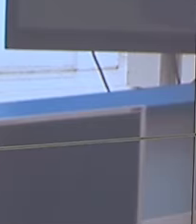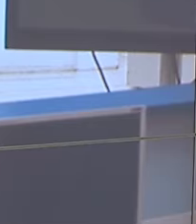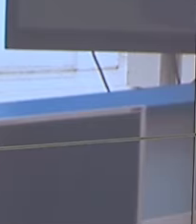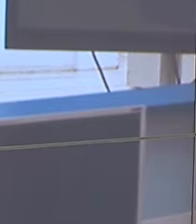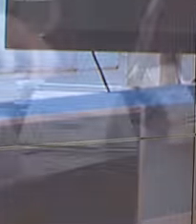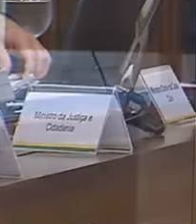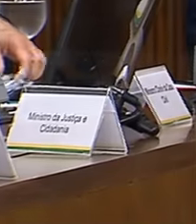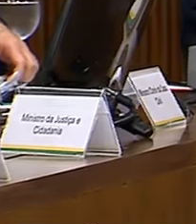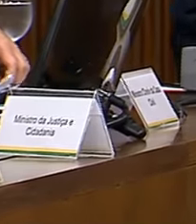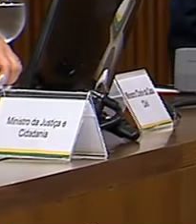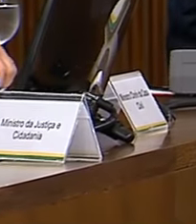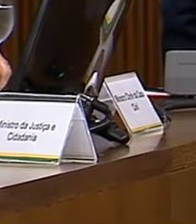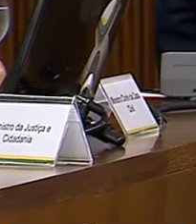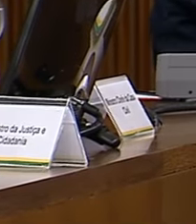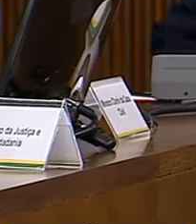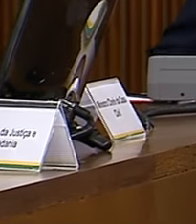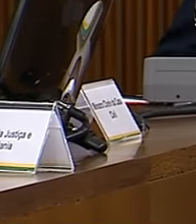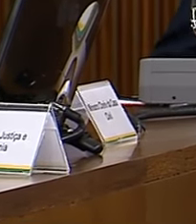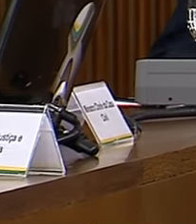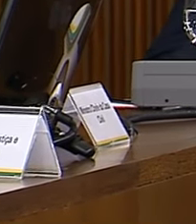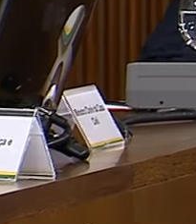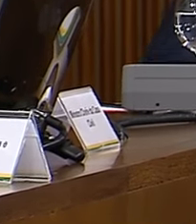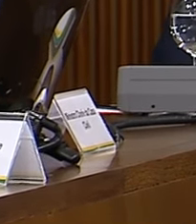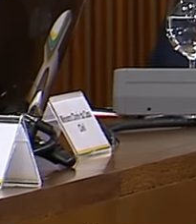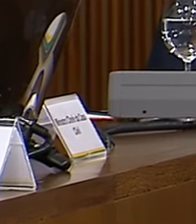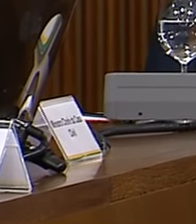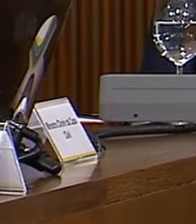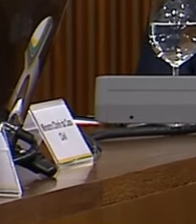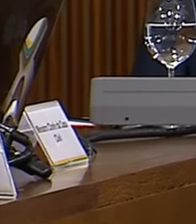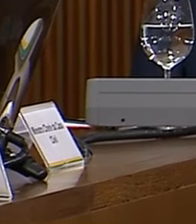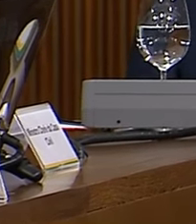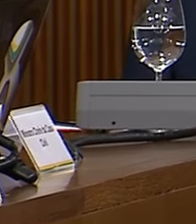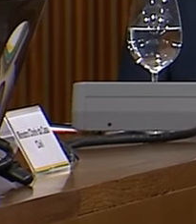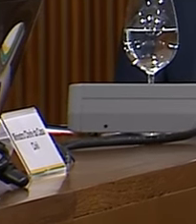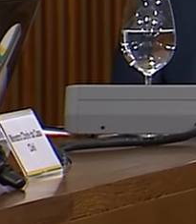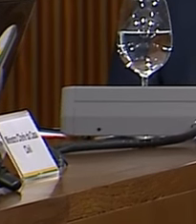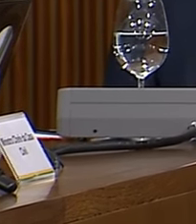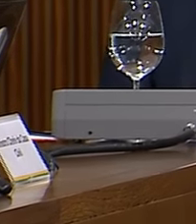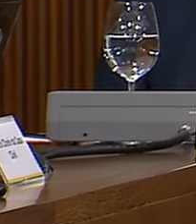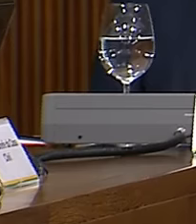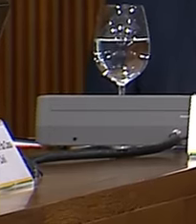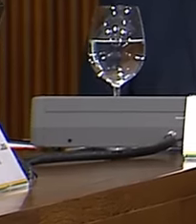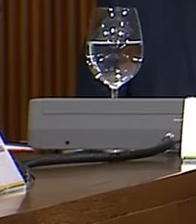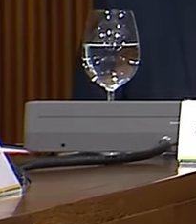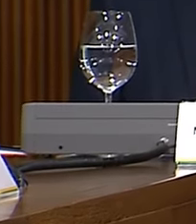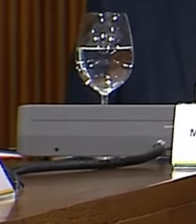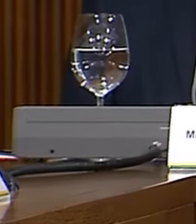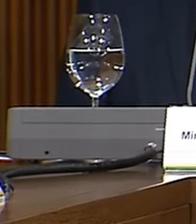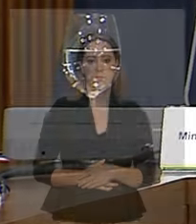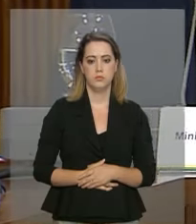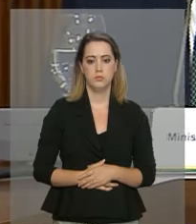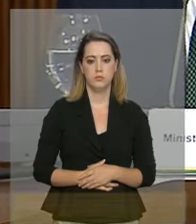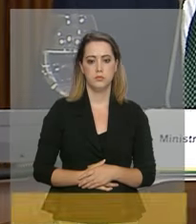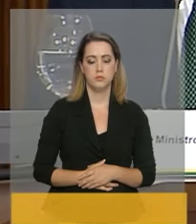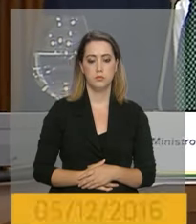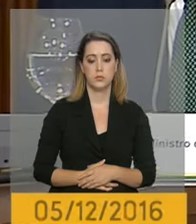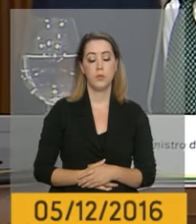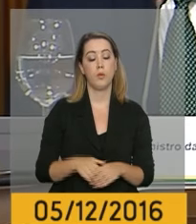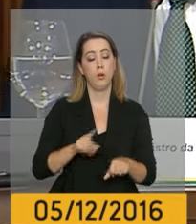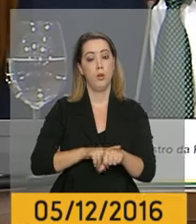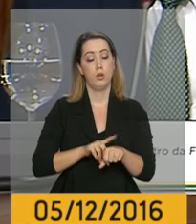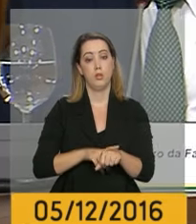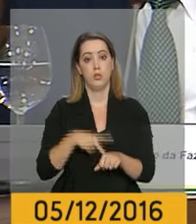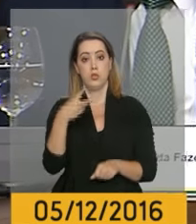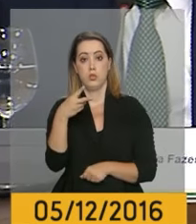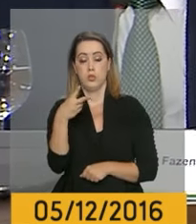então à reunião e acompanhar ainda o presidente Michel na televisão. Naquele período entre 20 e 21 horas